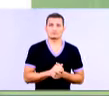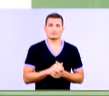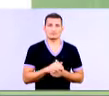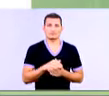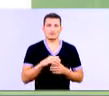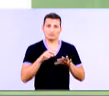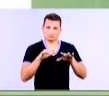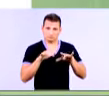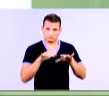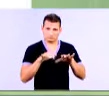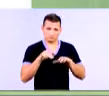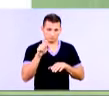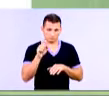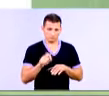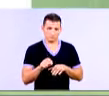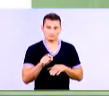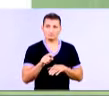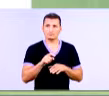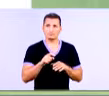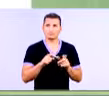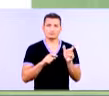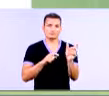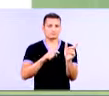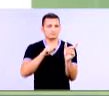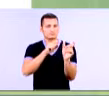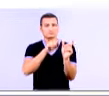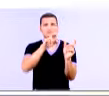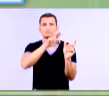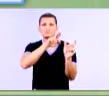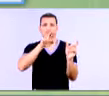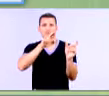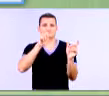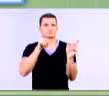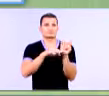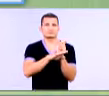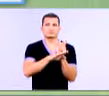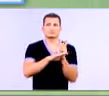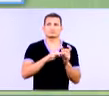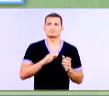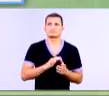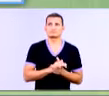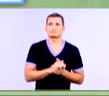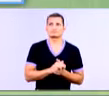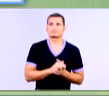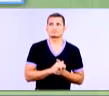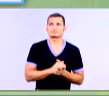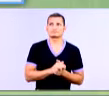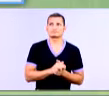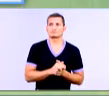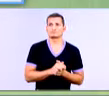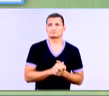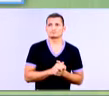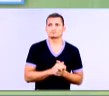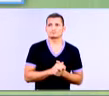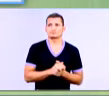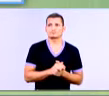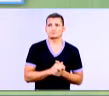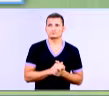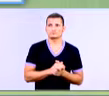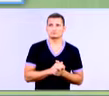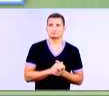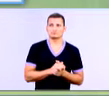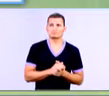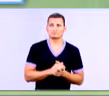digitou no teclado vai para o nome. Se vocês olharem aqui, eu até deixei a telinha, olha aqui, gente, a